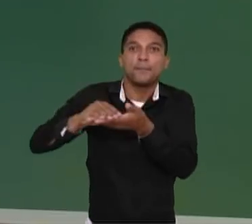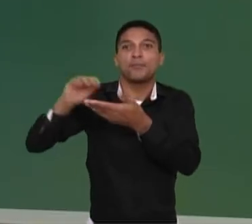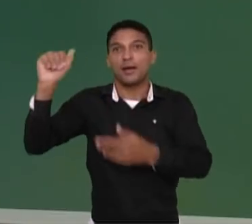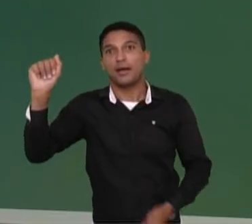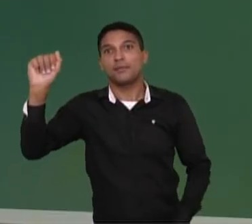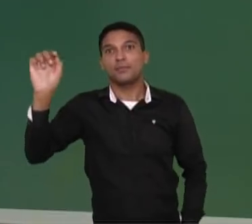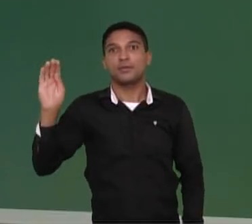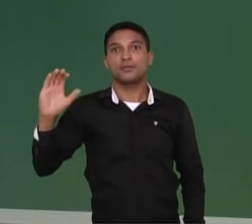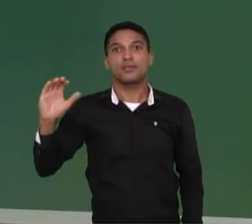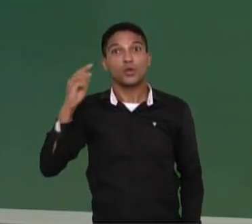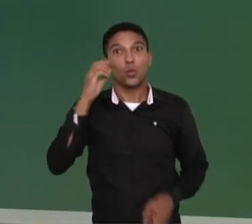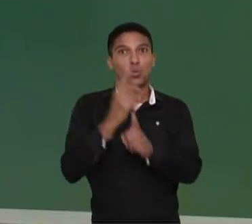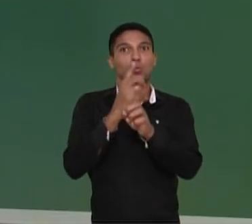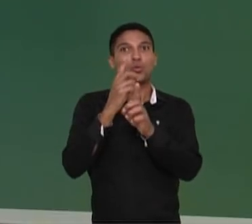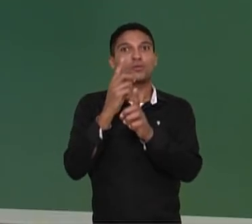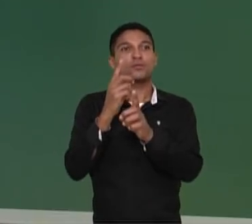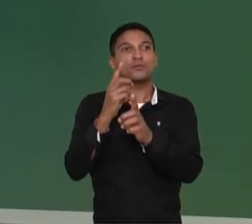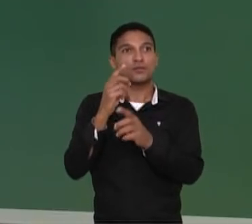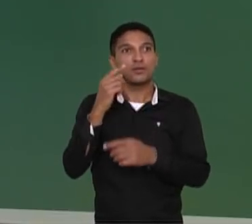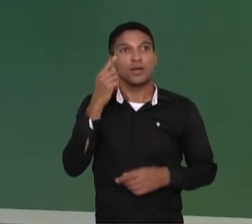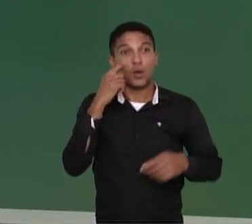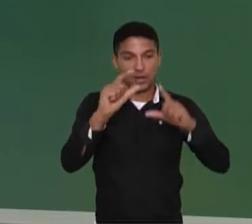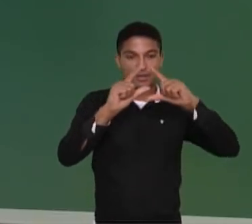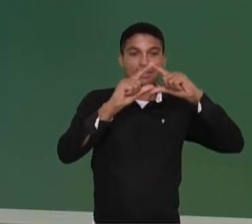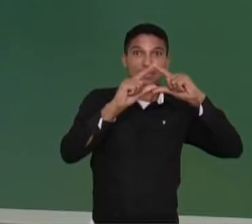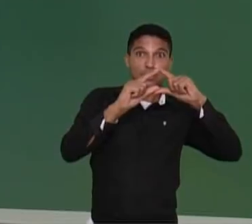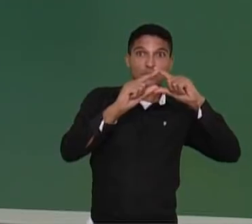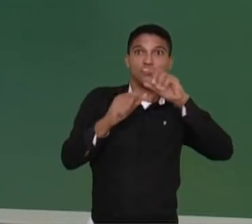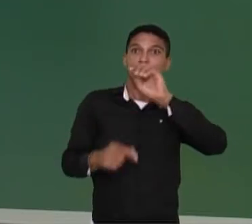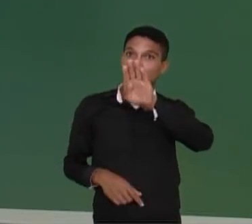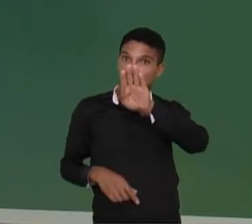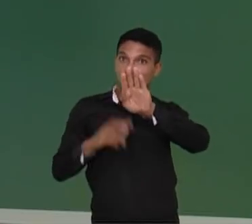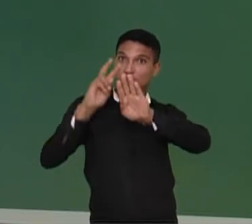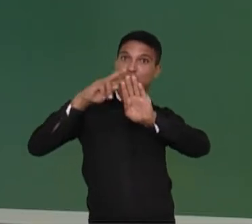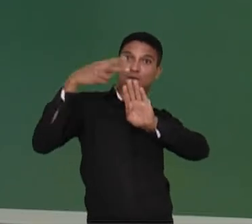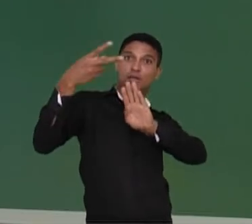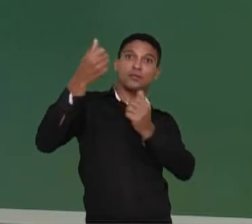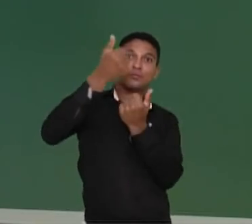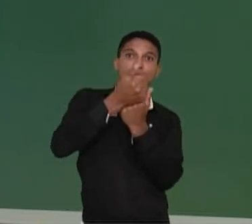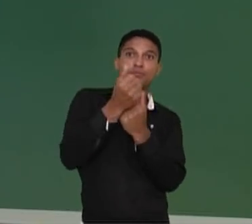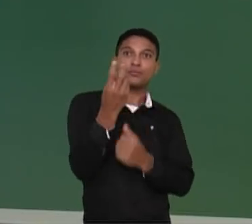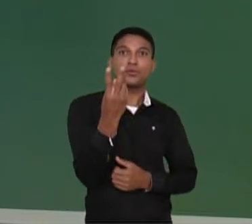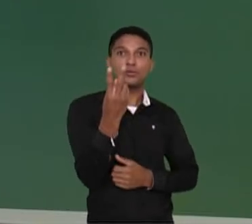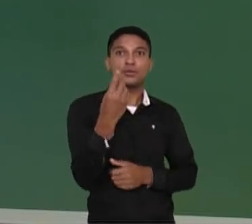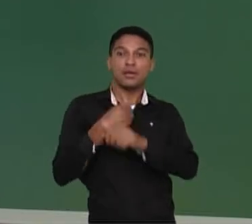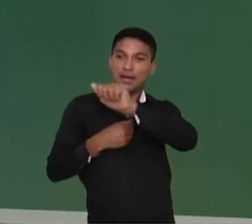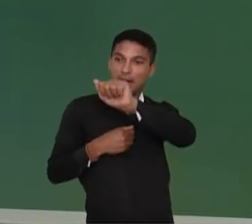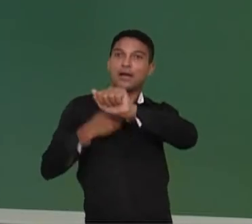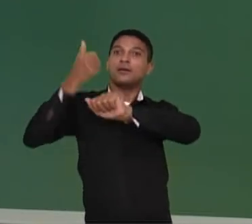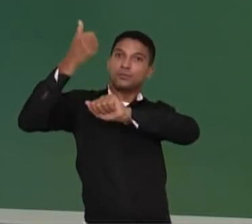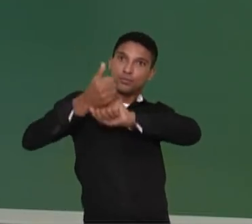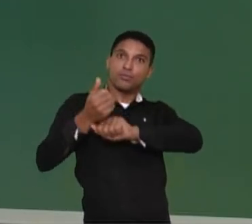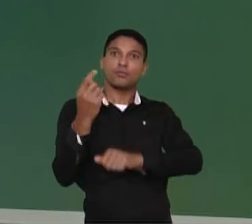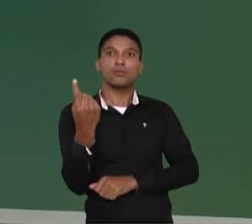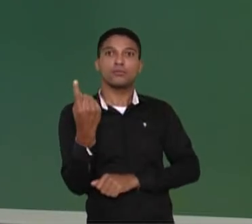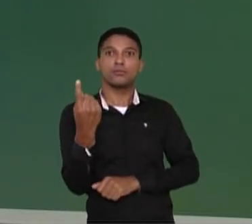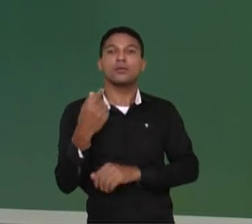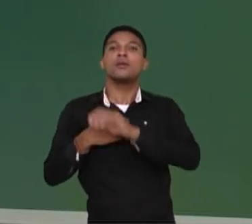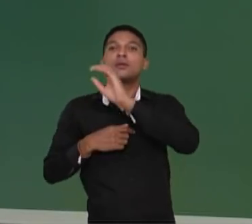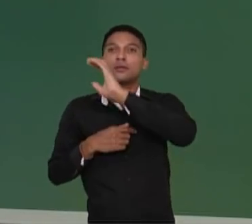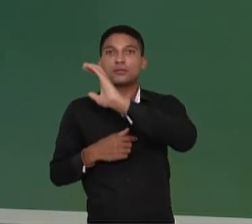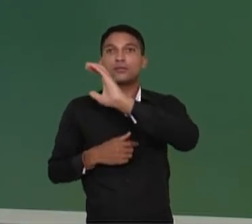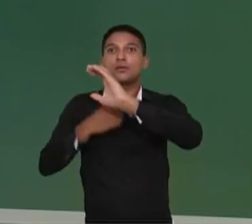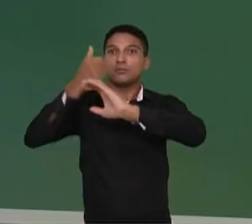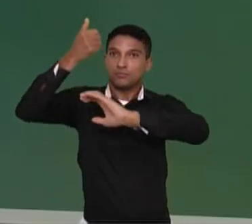né? Delta vai ser igual, no lugar de B, eu coloco 2, no lugar de A, coloco 1, e no lugar de C, menos 1.